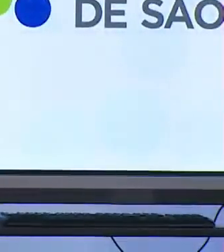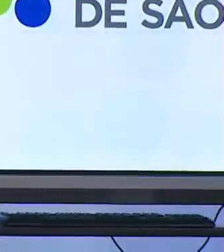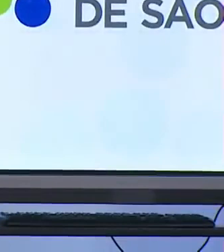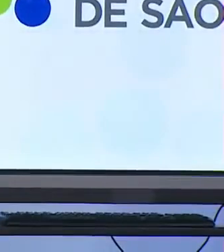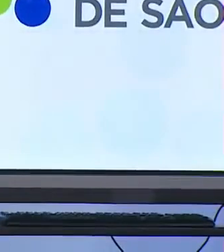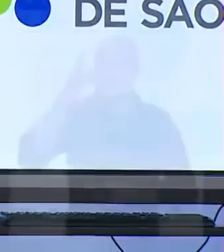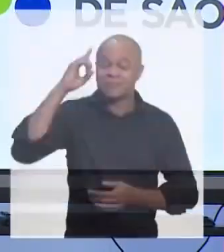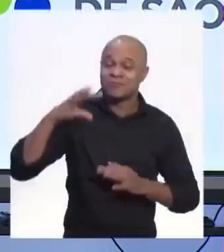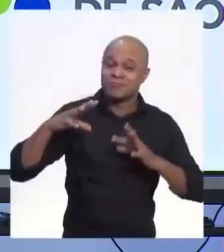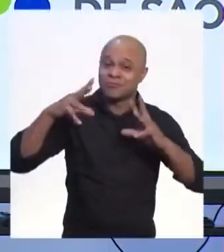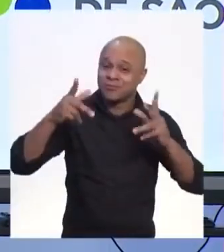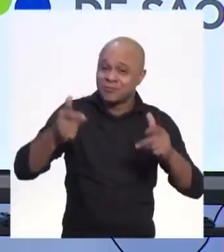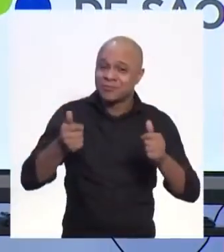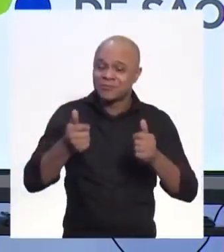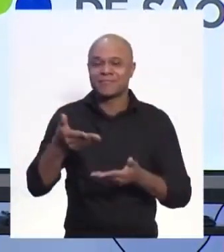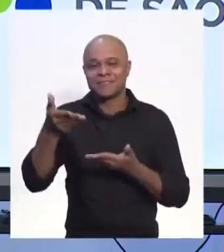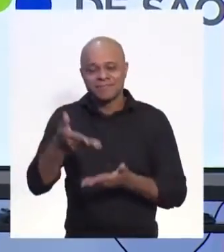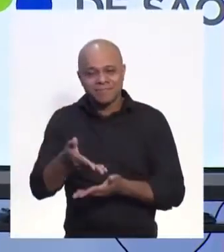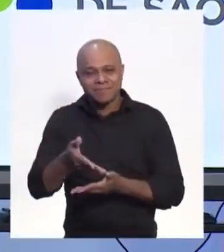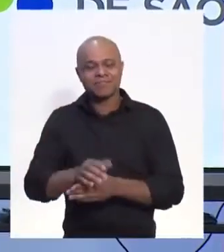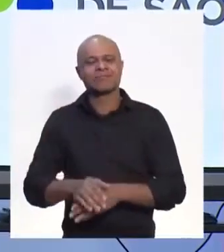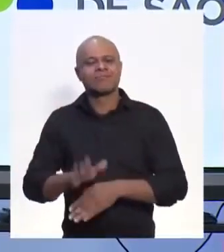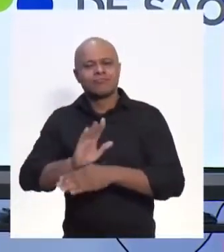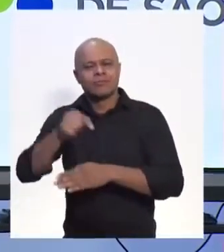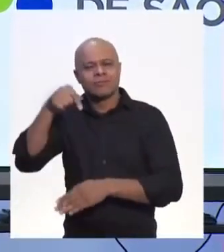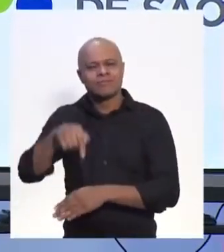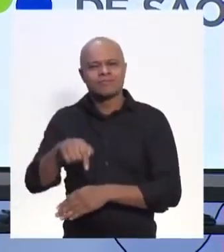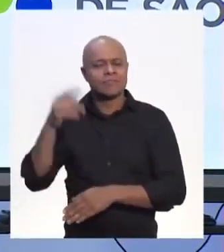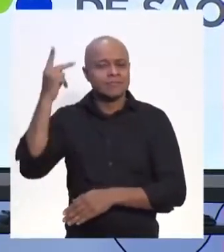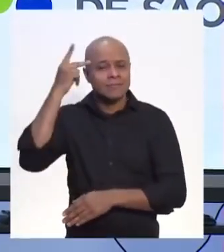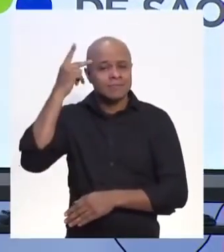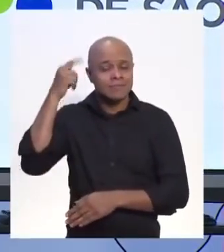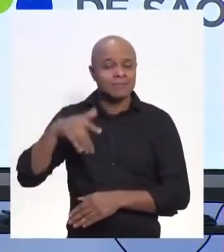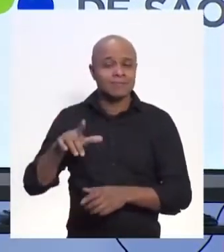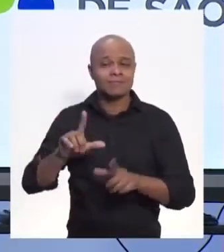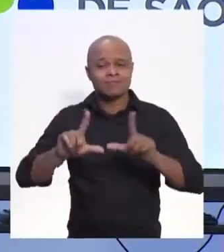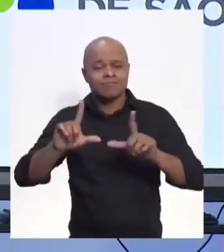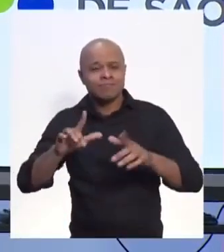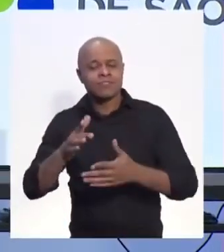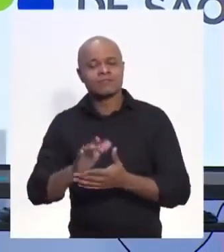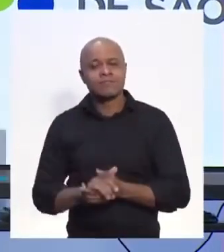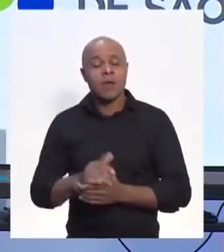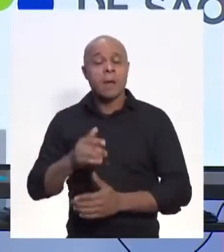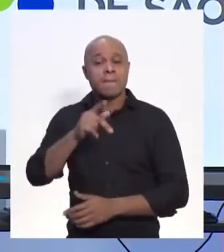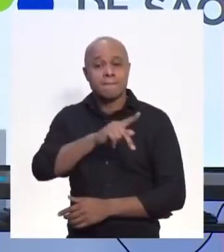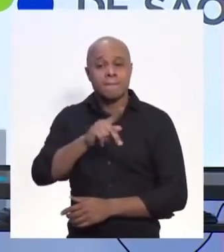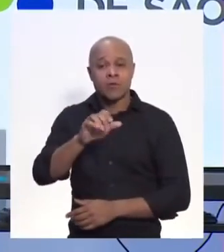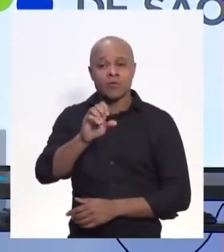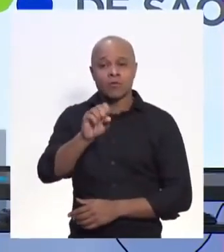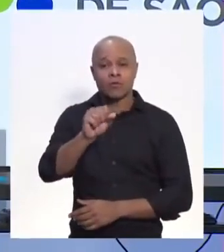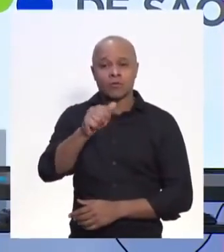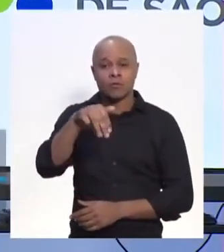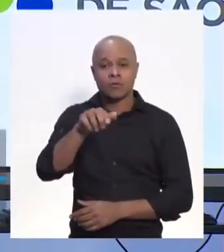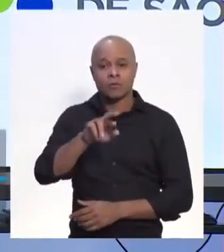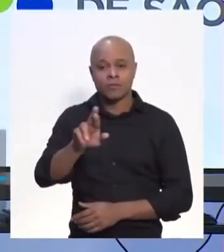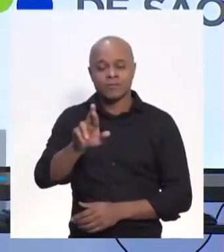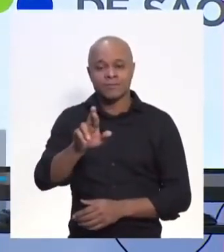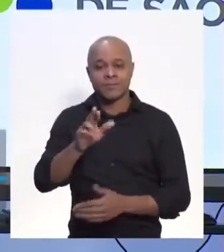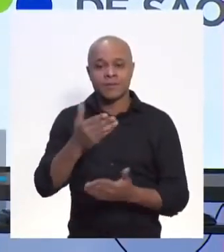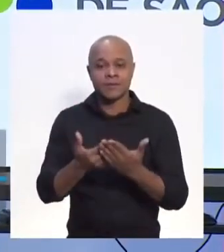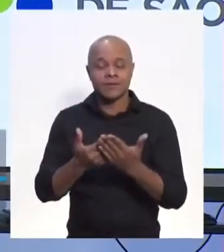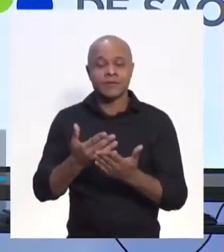Muito bom dia a todos que nos acompanham aqui pelo Centro de Mídias da Educação de São Paulo e também pela TV Educação. Eu sou o professor Osmar, vou conduzir mais uma aula de